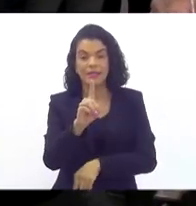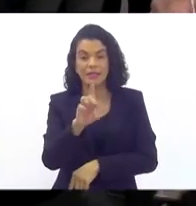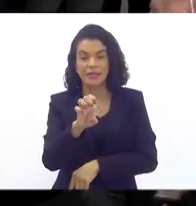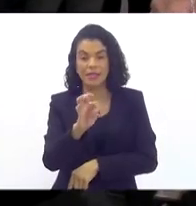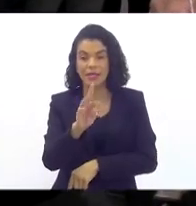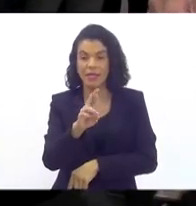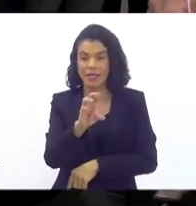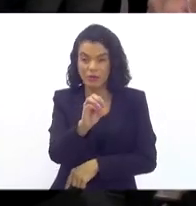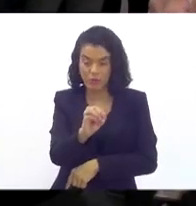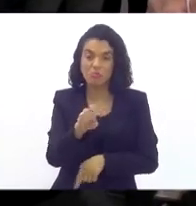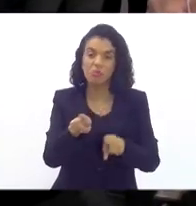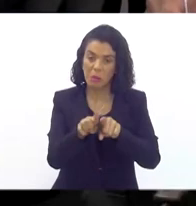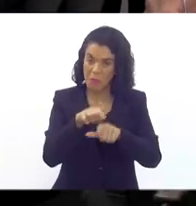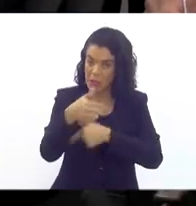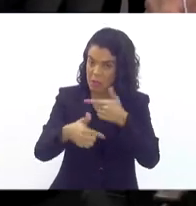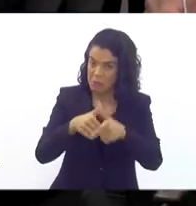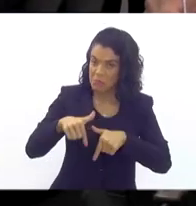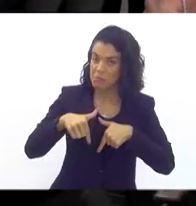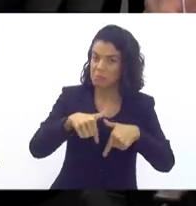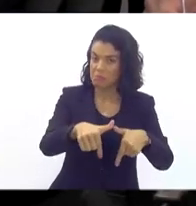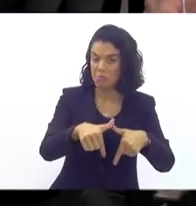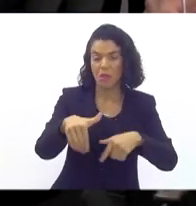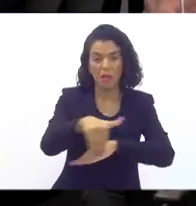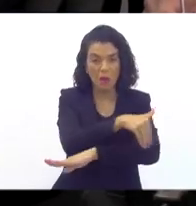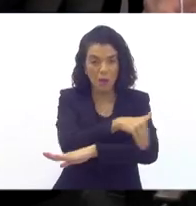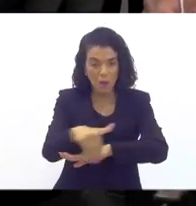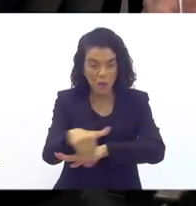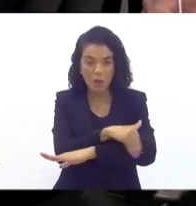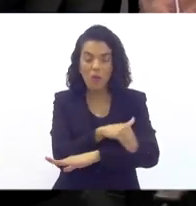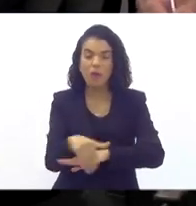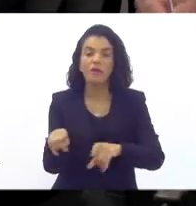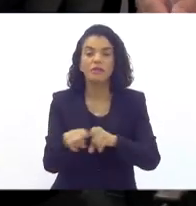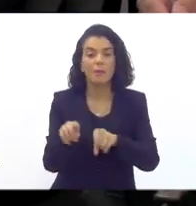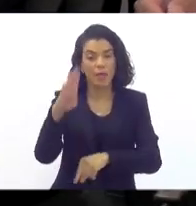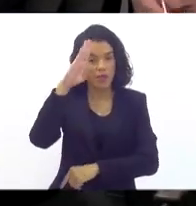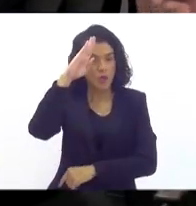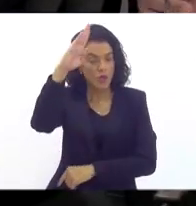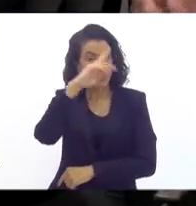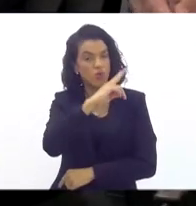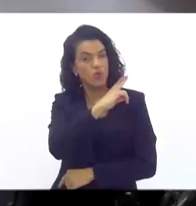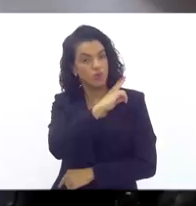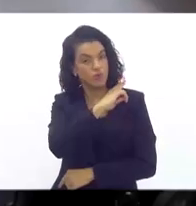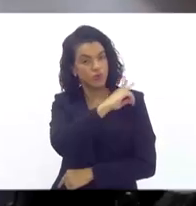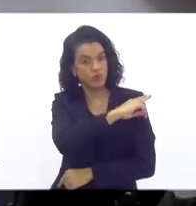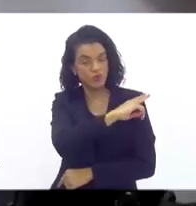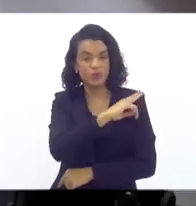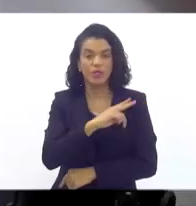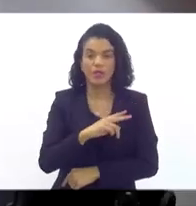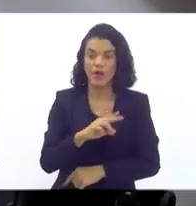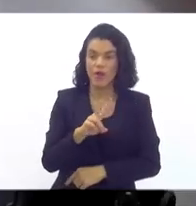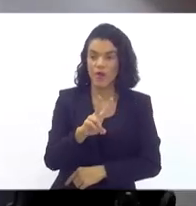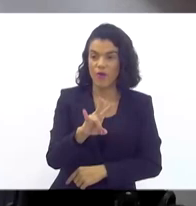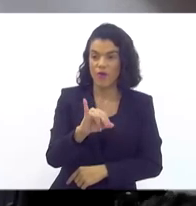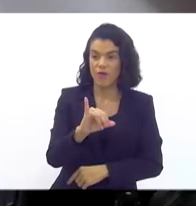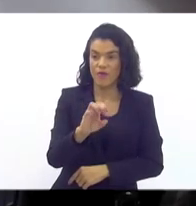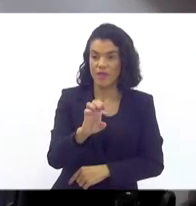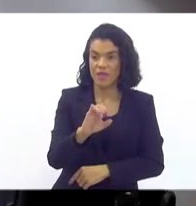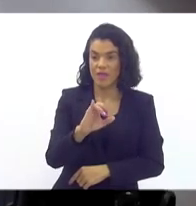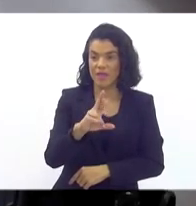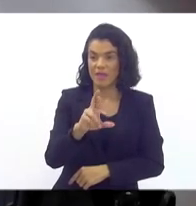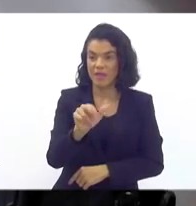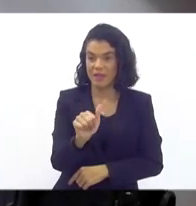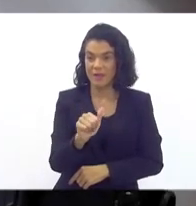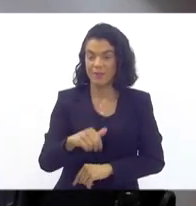também faz operações dentro do Detran e o segundo e o general Tadeu Vieira a parte eu eu